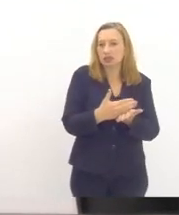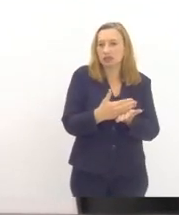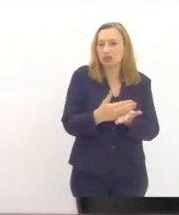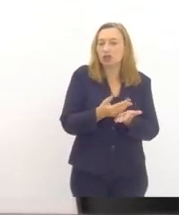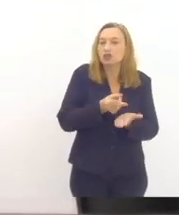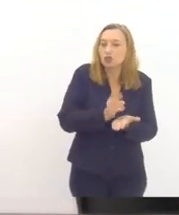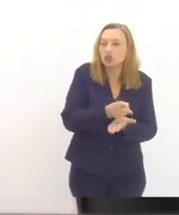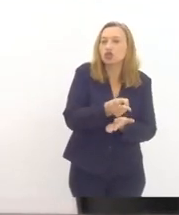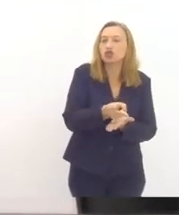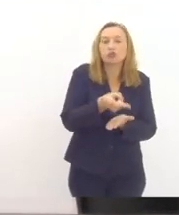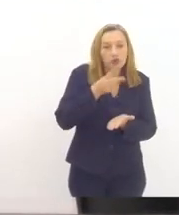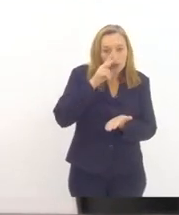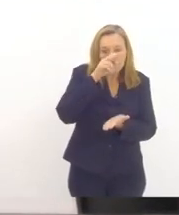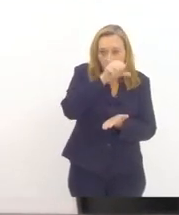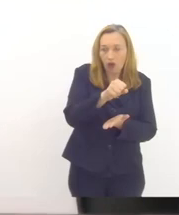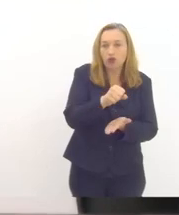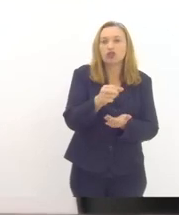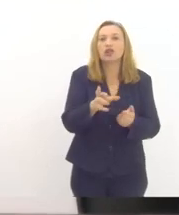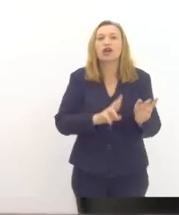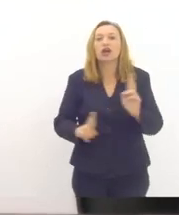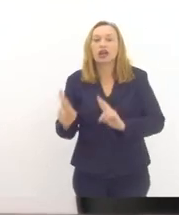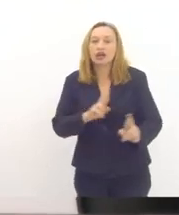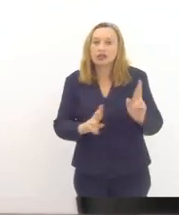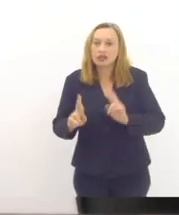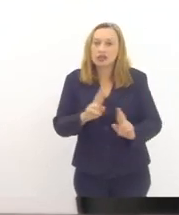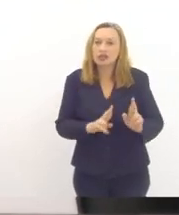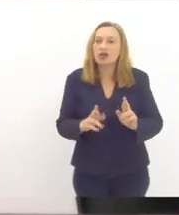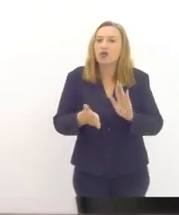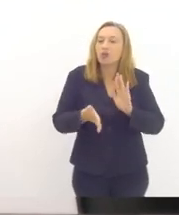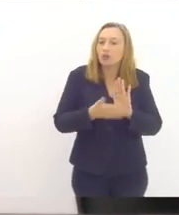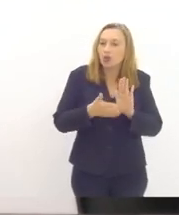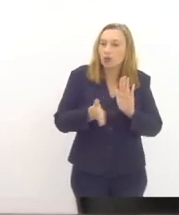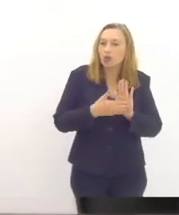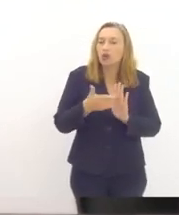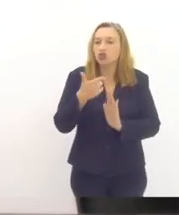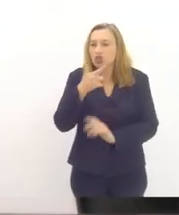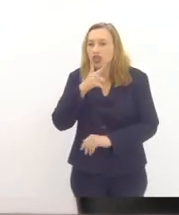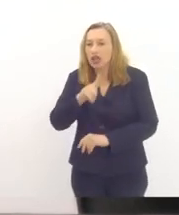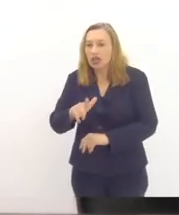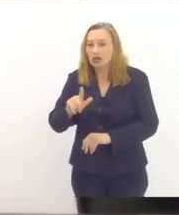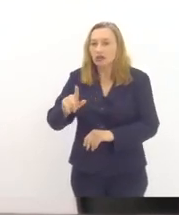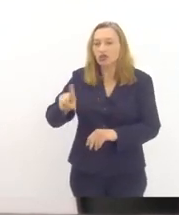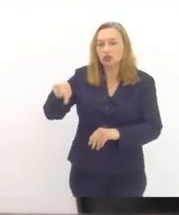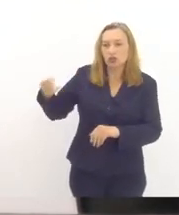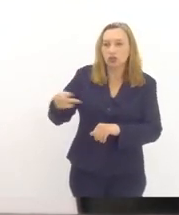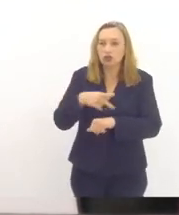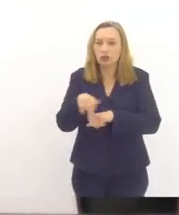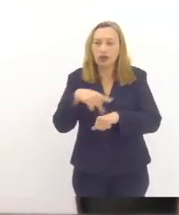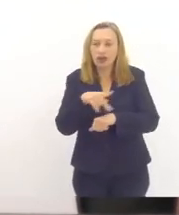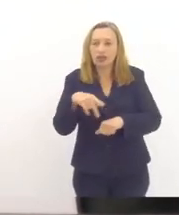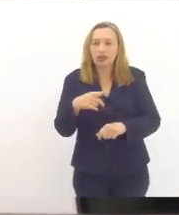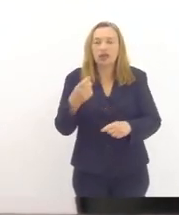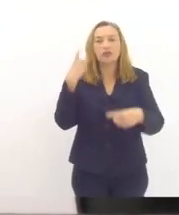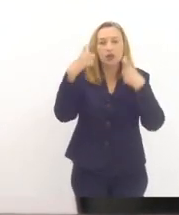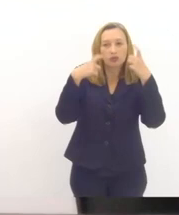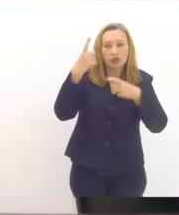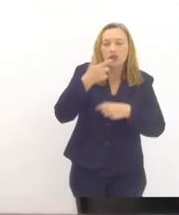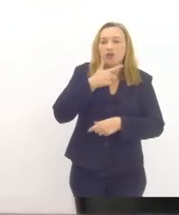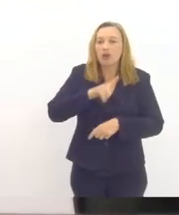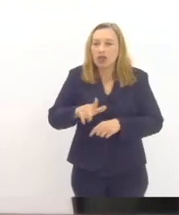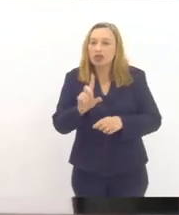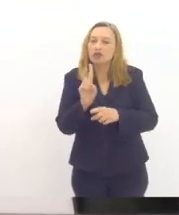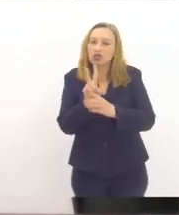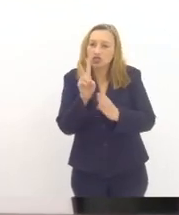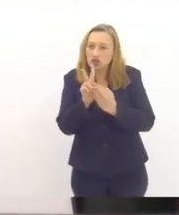permanecemos fortes em relação à proposta da língua estrangeira, à preocupação com a língua indígena, que